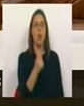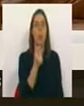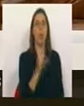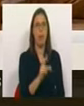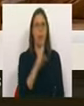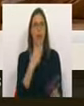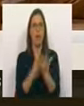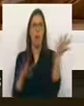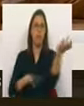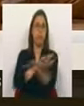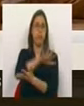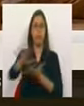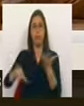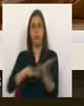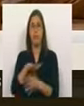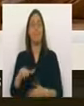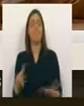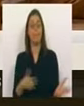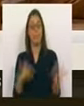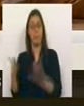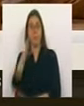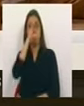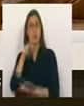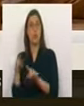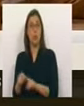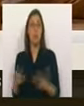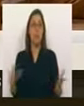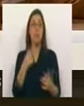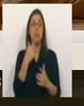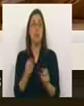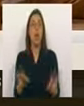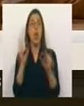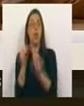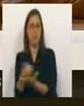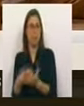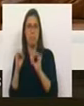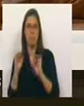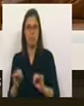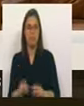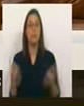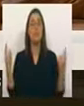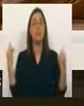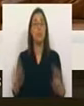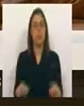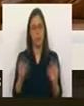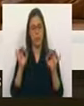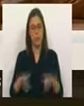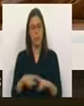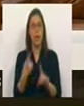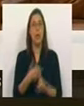e gerou-se o caos no setor. Do lado do Governo, nada de novo. Apenas no